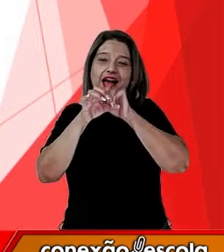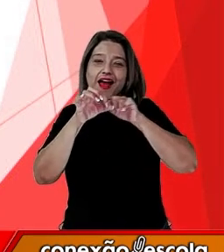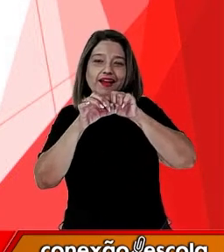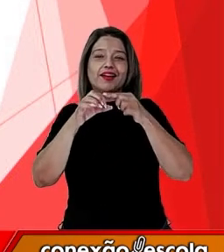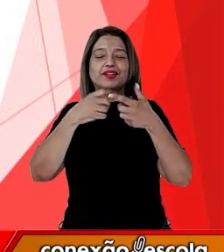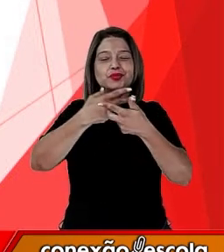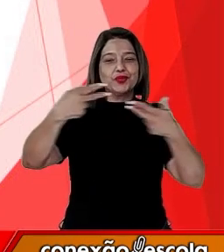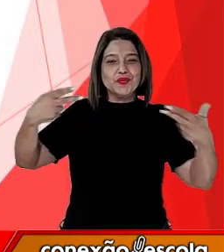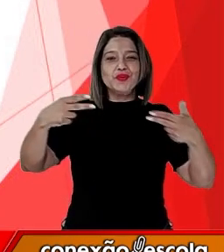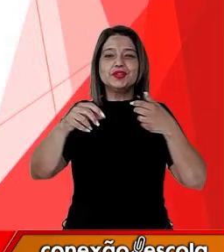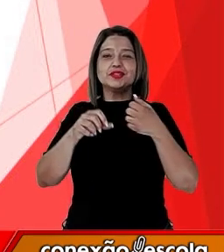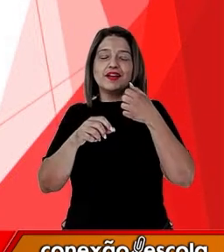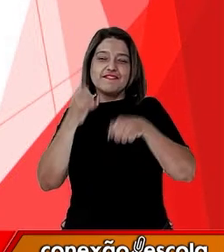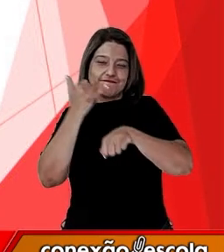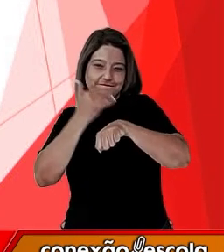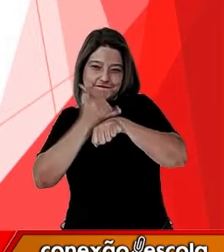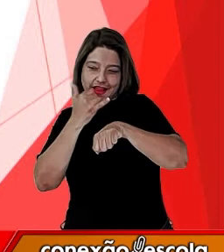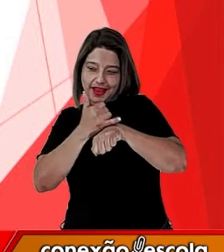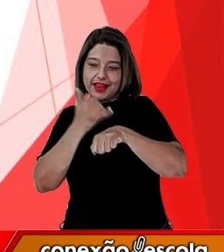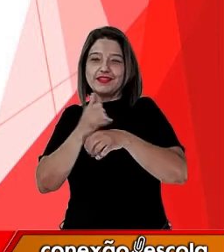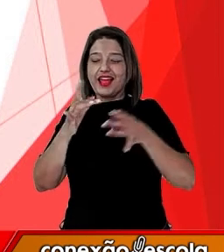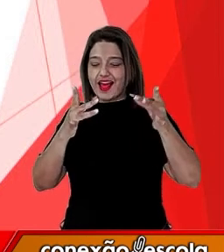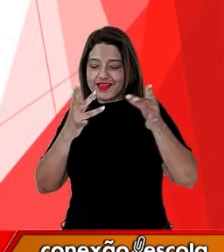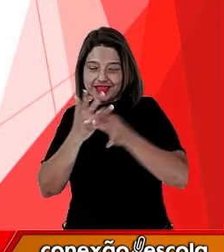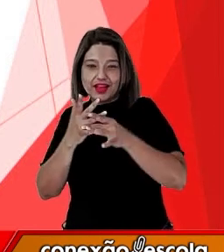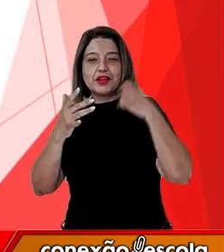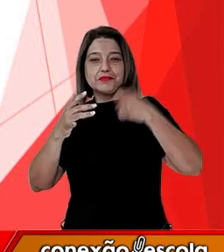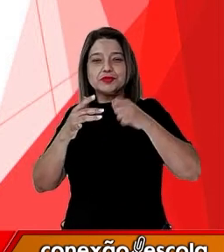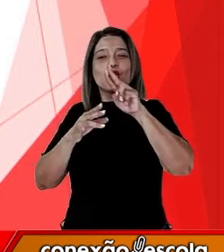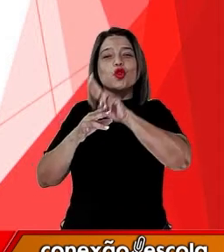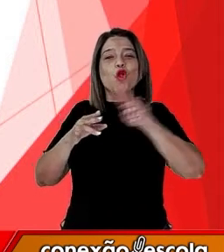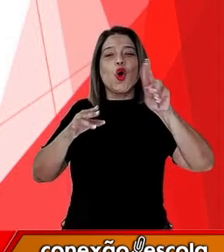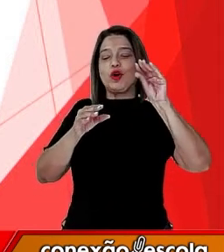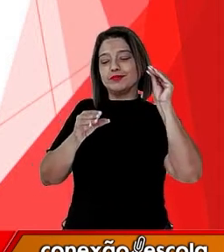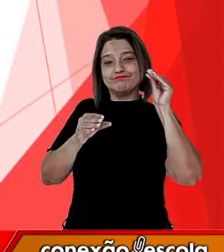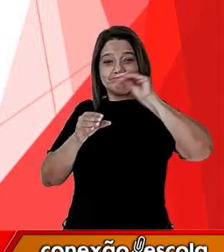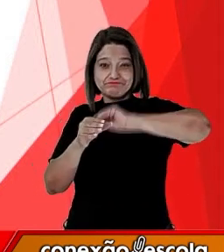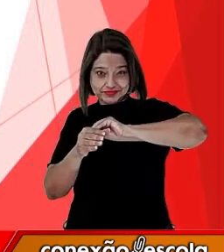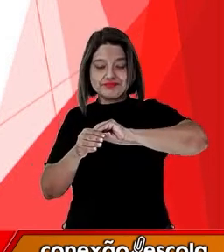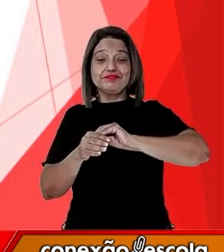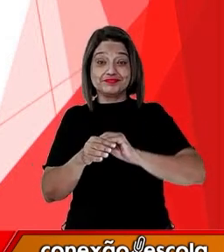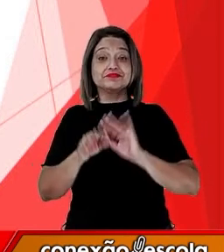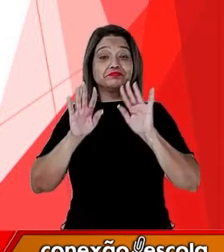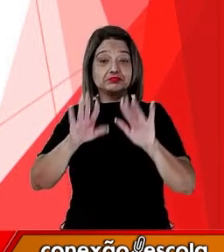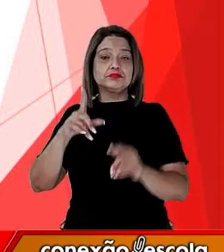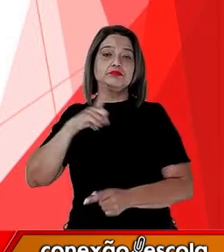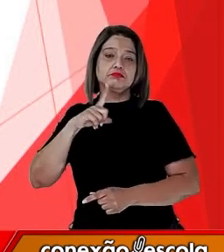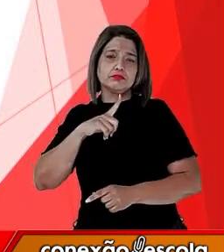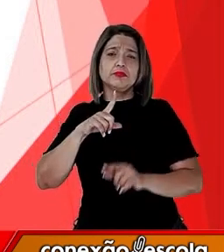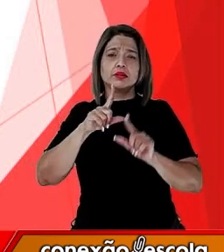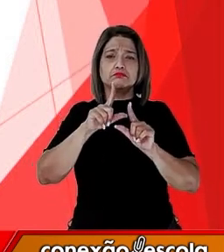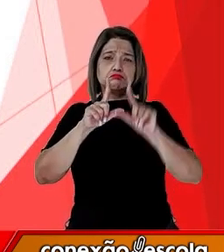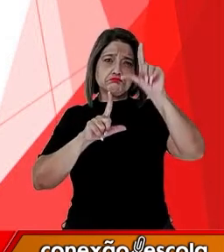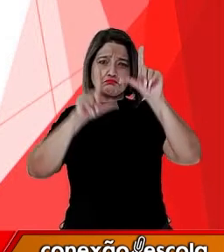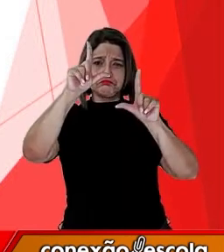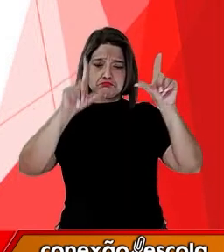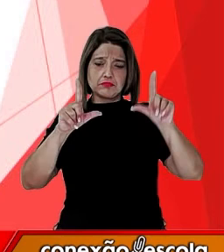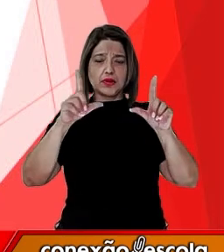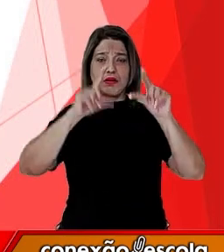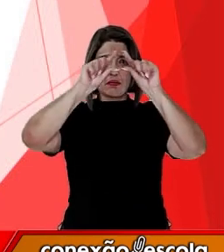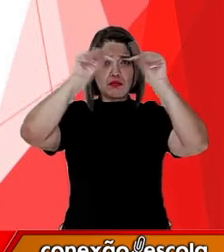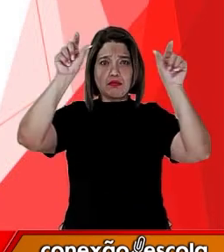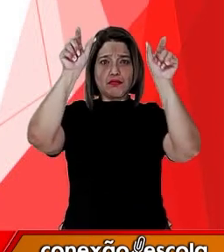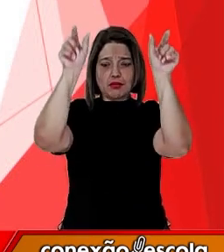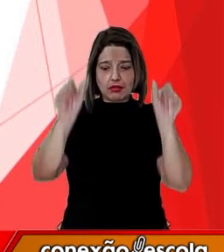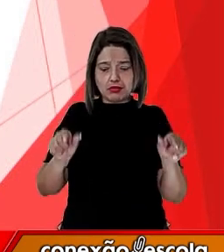anéis. Ele é constituído por 4 réguas articuladas fixadas entre si. 2 estão por baixo e as outras